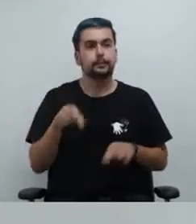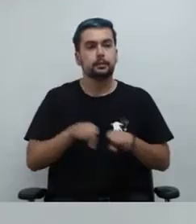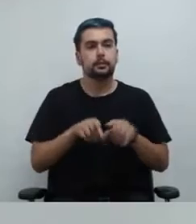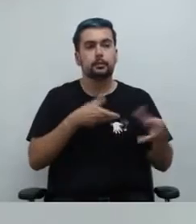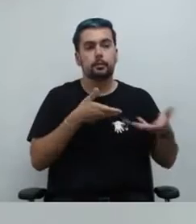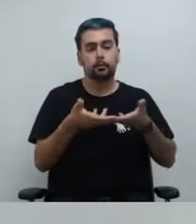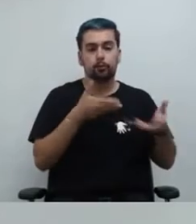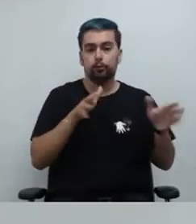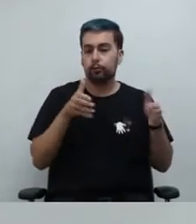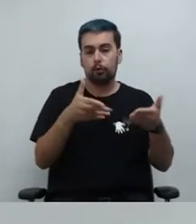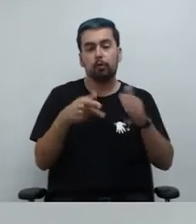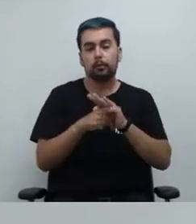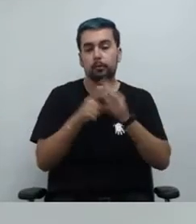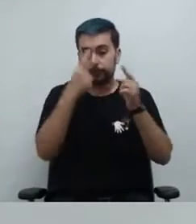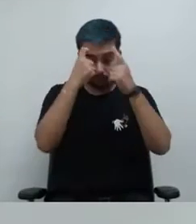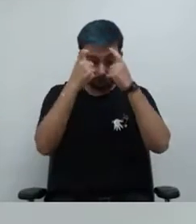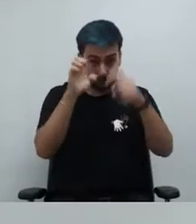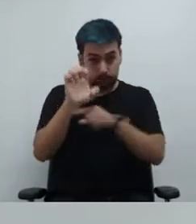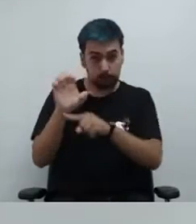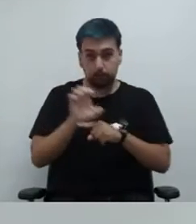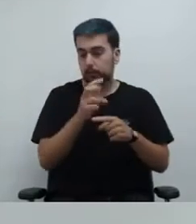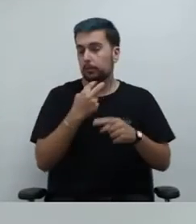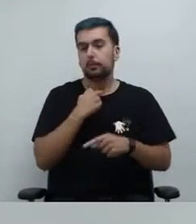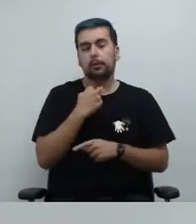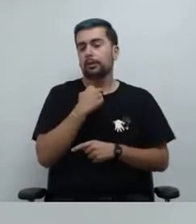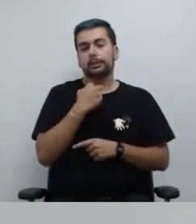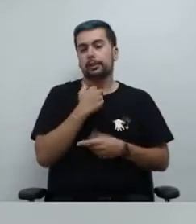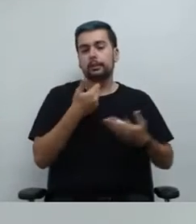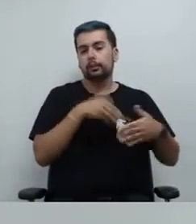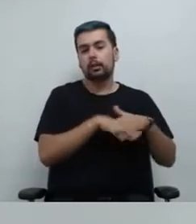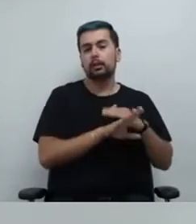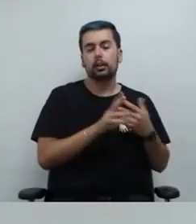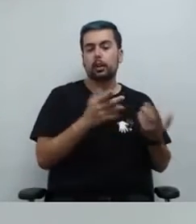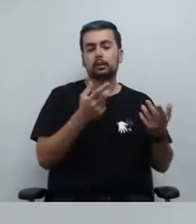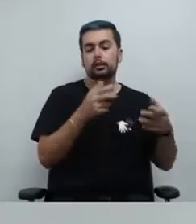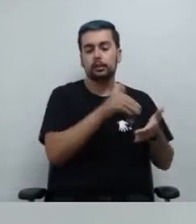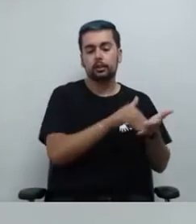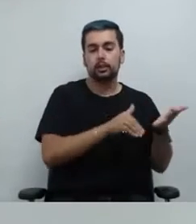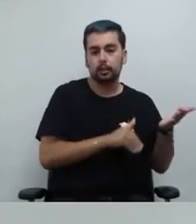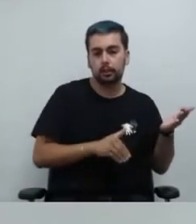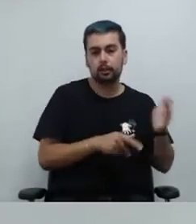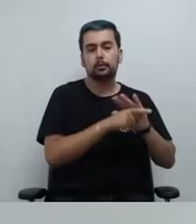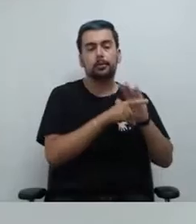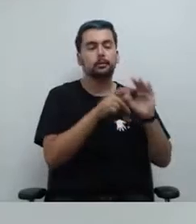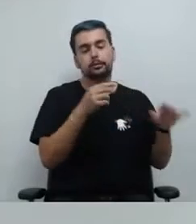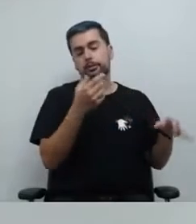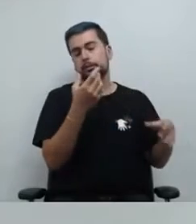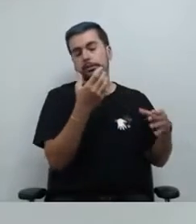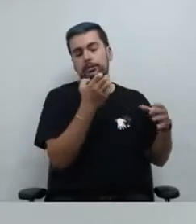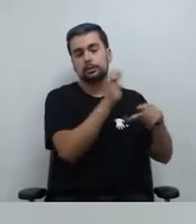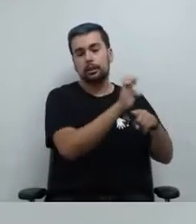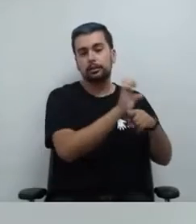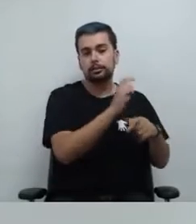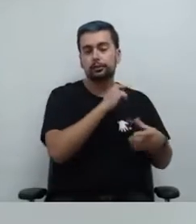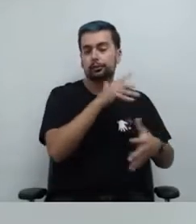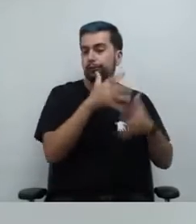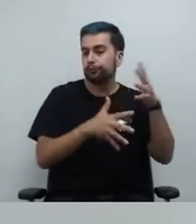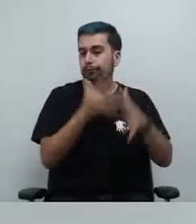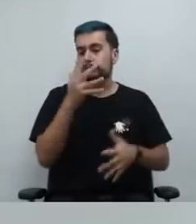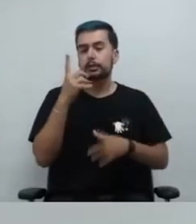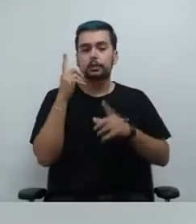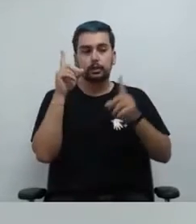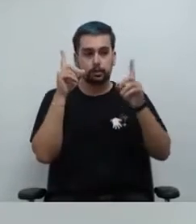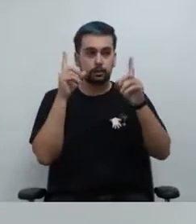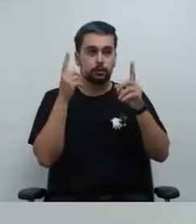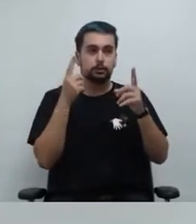atuação voltada à violência de Estado não pode ser gestada e organizada dentro de uma Secretaria de Estado. Há um nítido conflito de interesse e uma dificuldade,